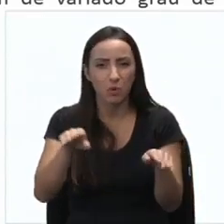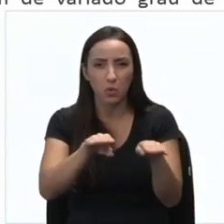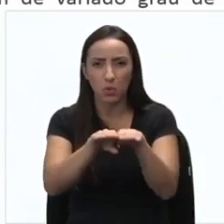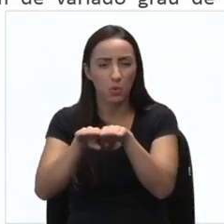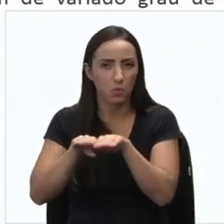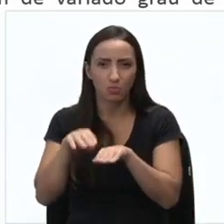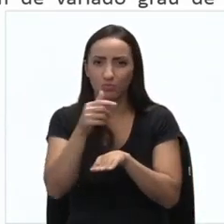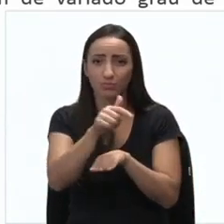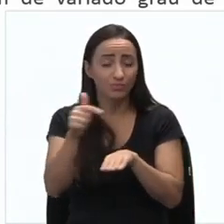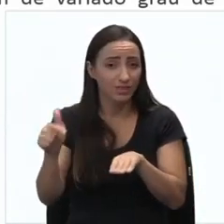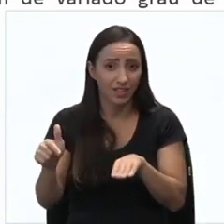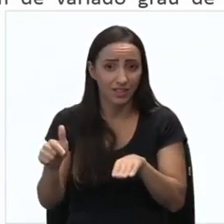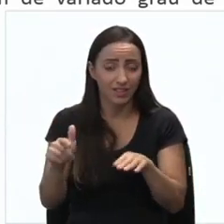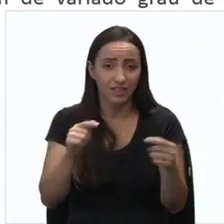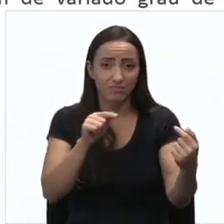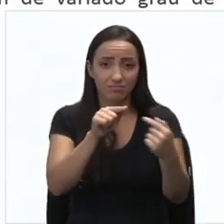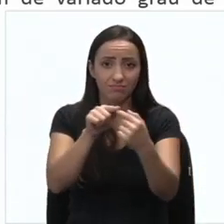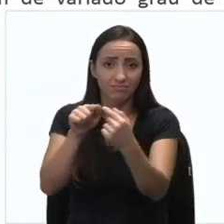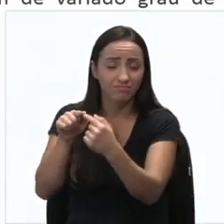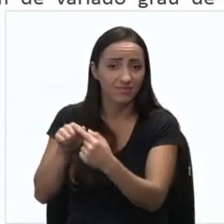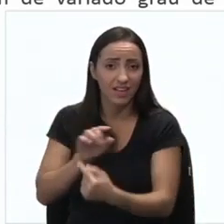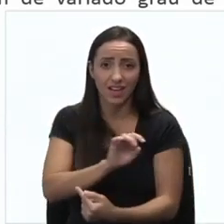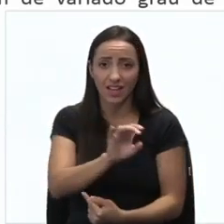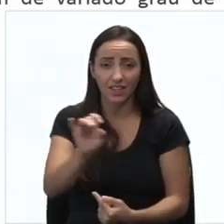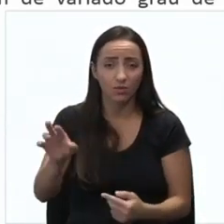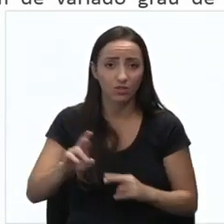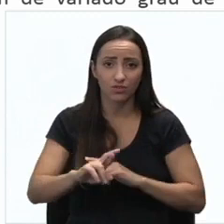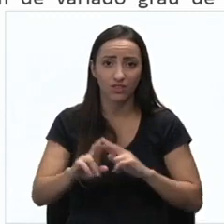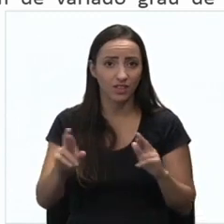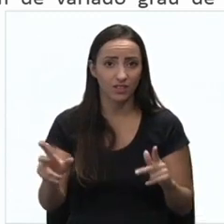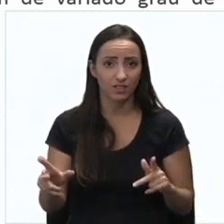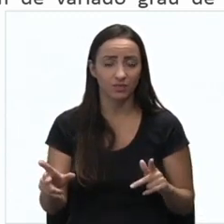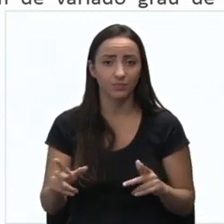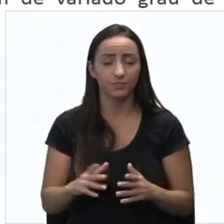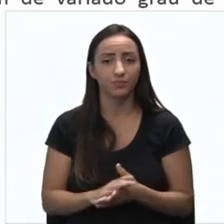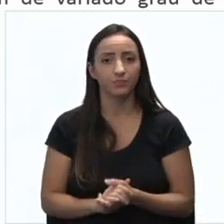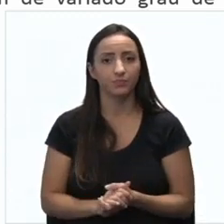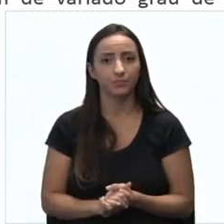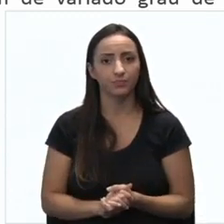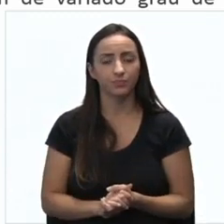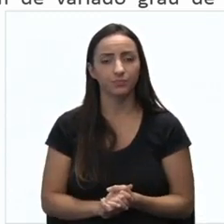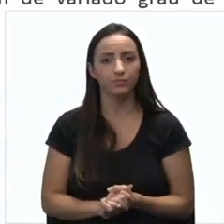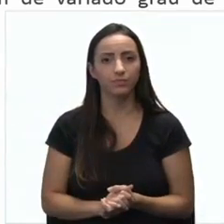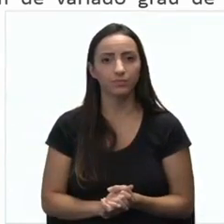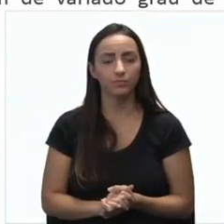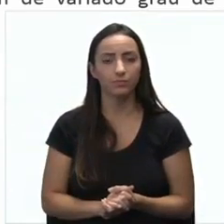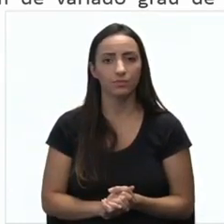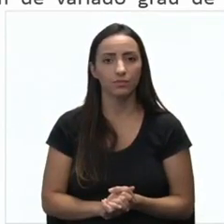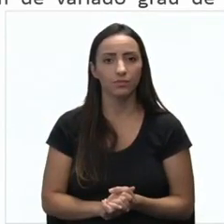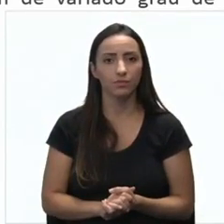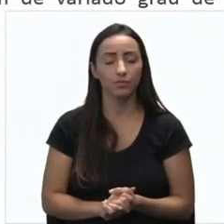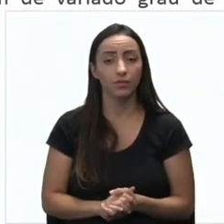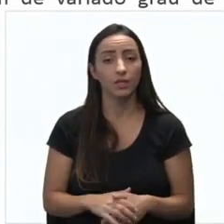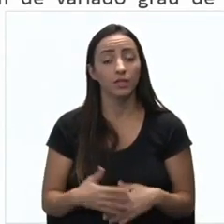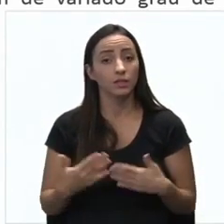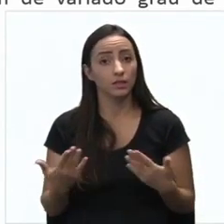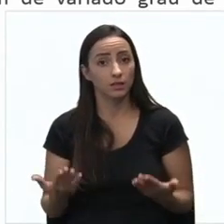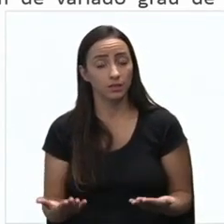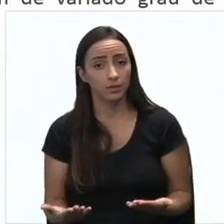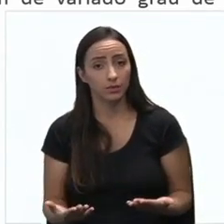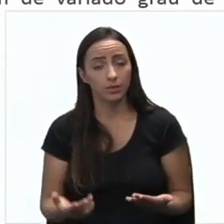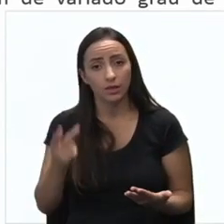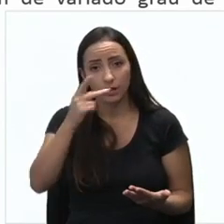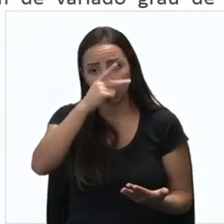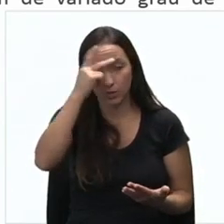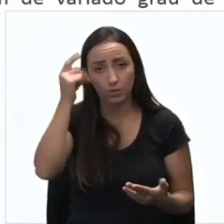padronização no trato com o indivíduo, porque cada um é diferente aí do outro. Então, o número de